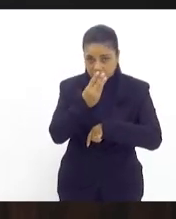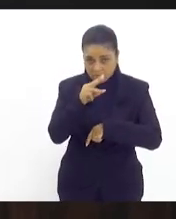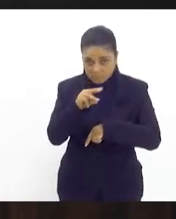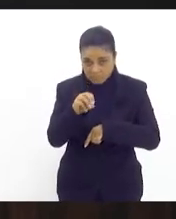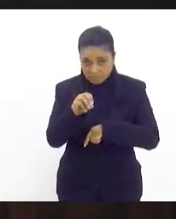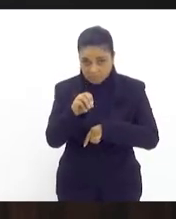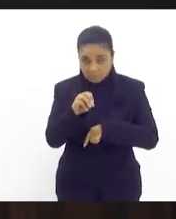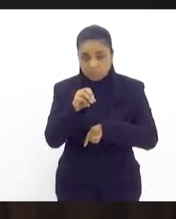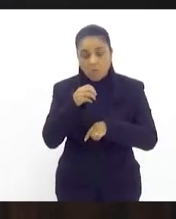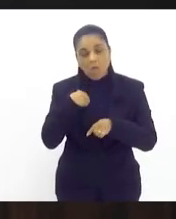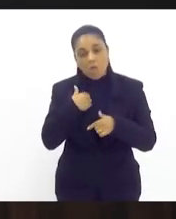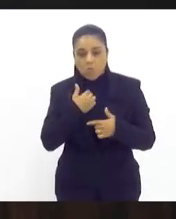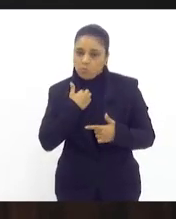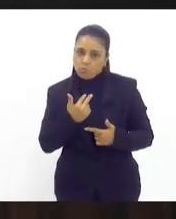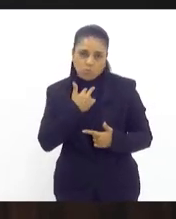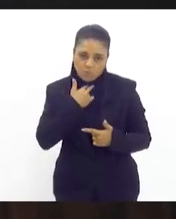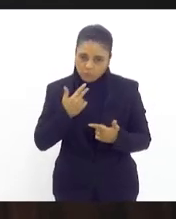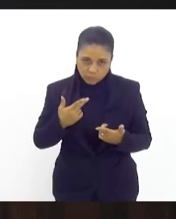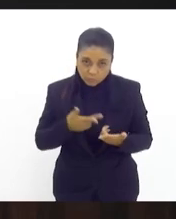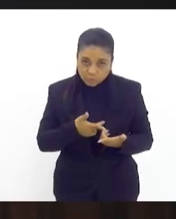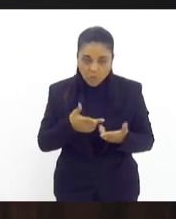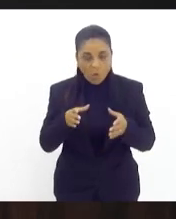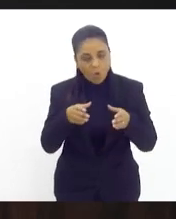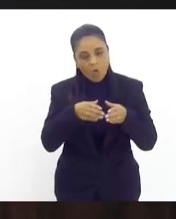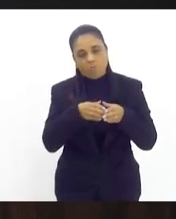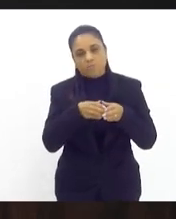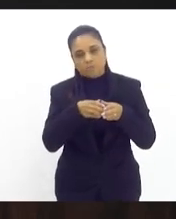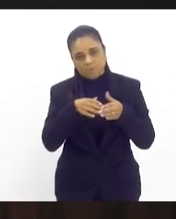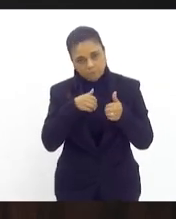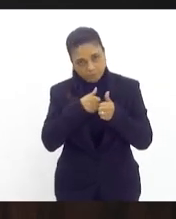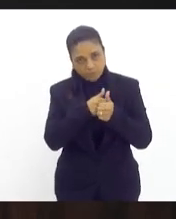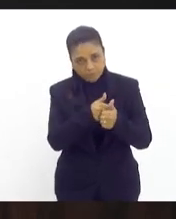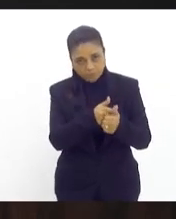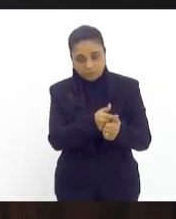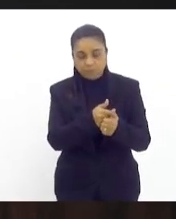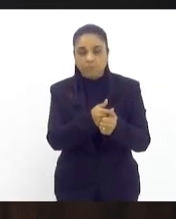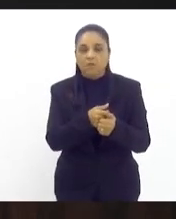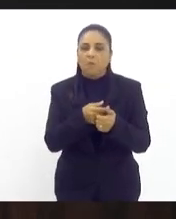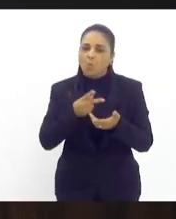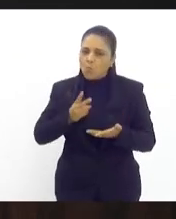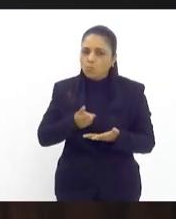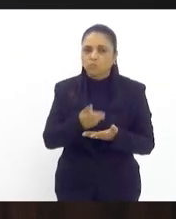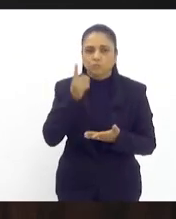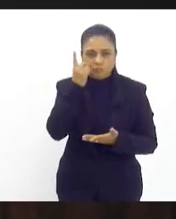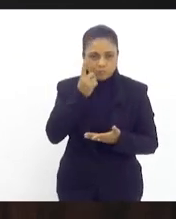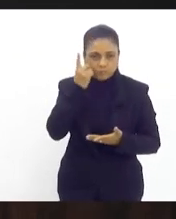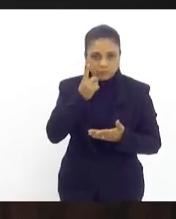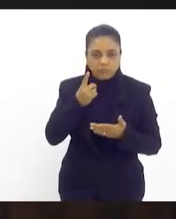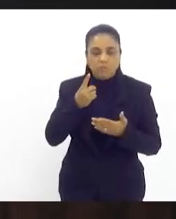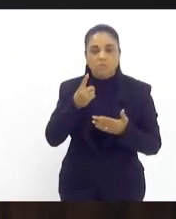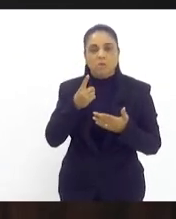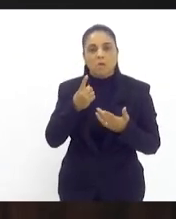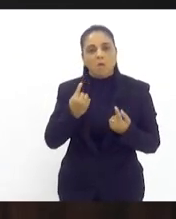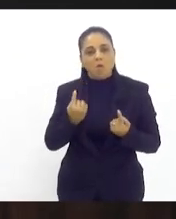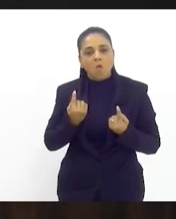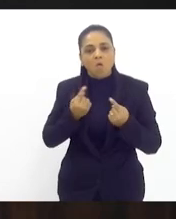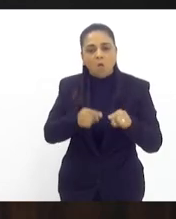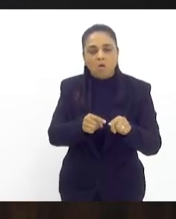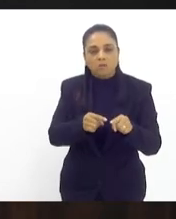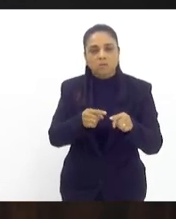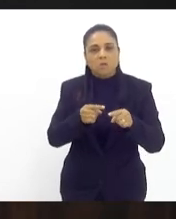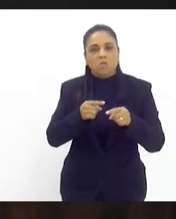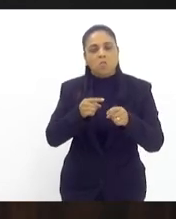podia estar porque estava estou acompanhando a comitiva e vamos continuar deputado combatendo exploração sexual de criança